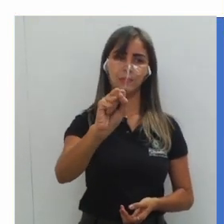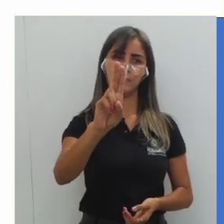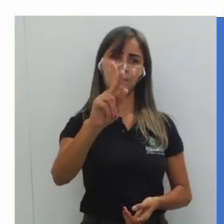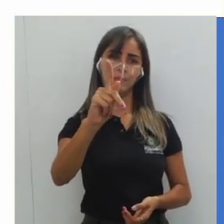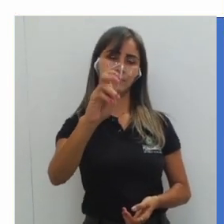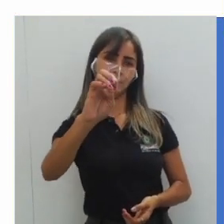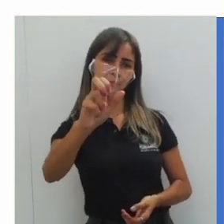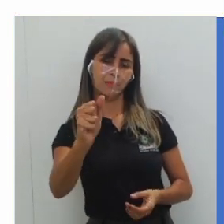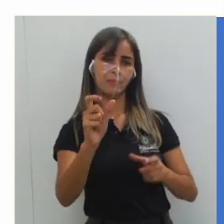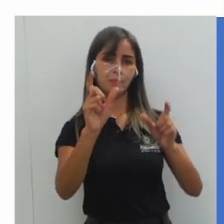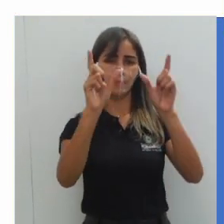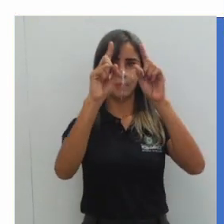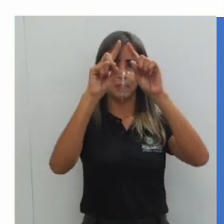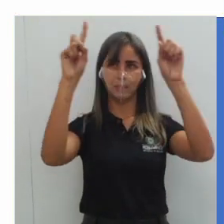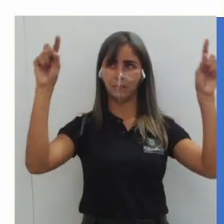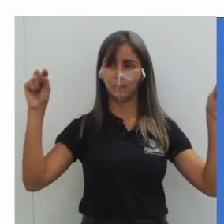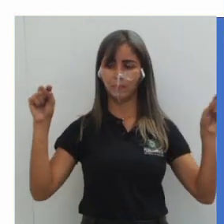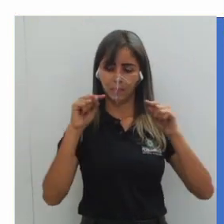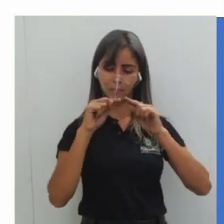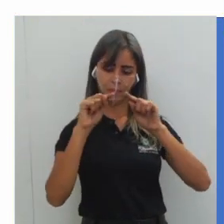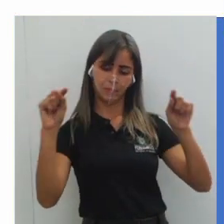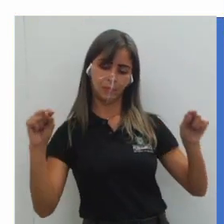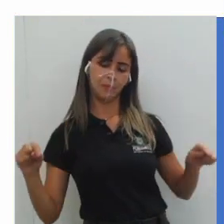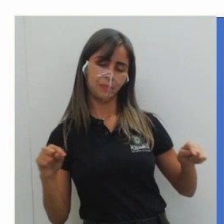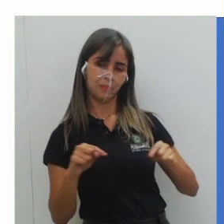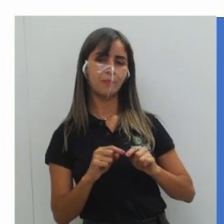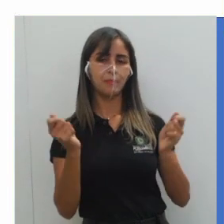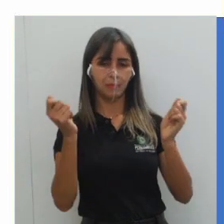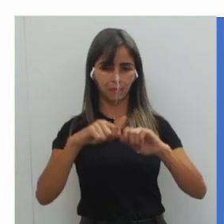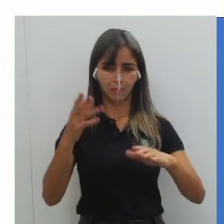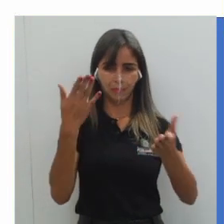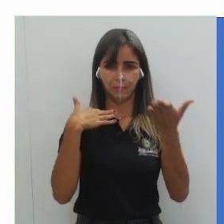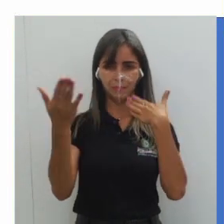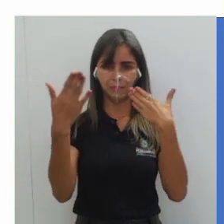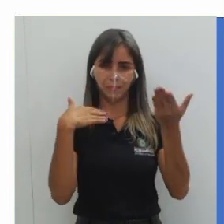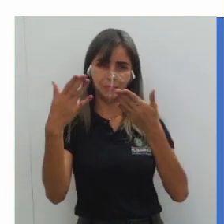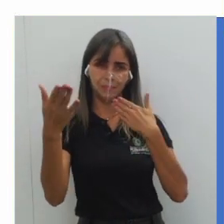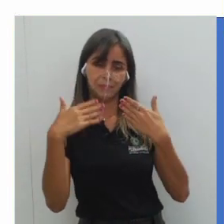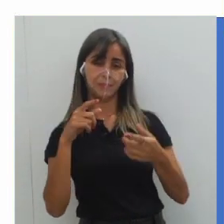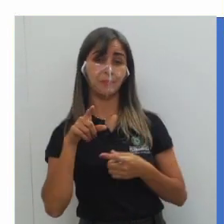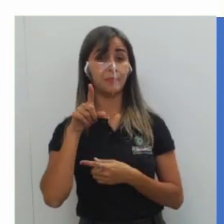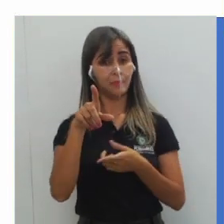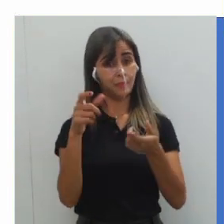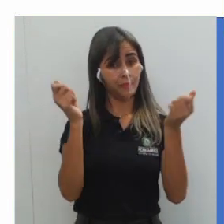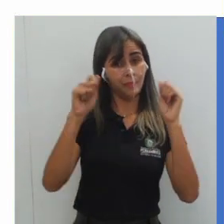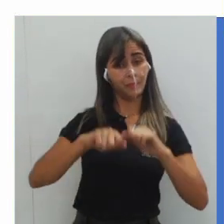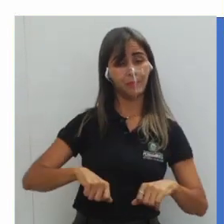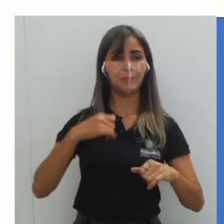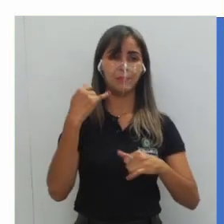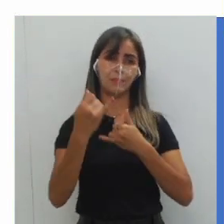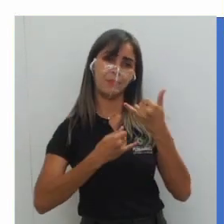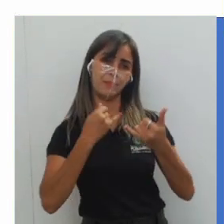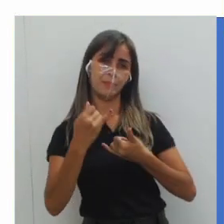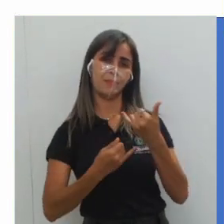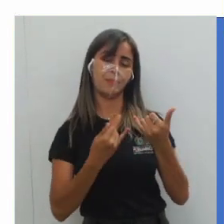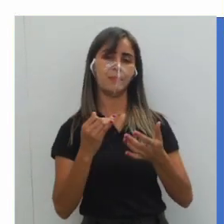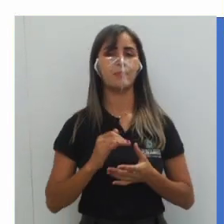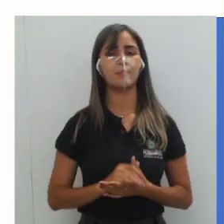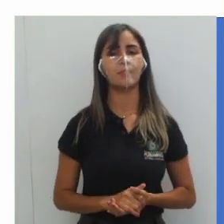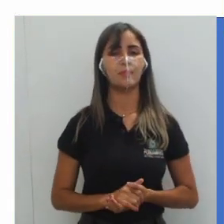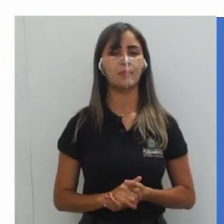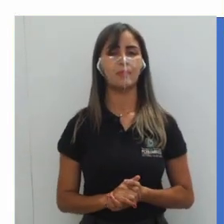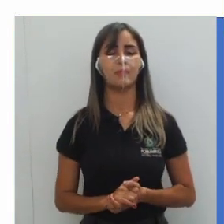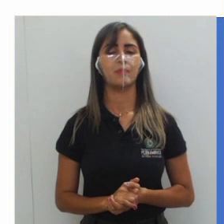caixinha aí pré-montada de sentenças onde a gente pode comparar um e outro e aí vocês podem brincar com